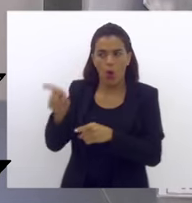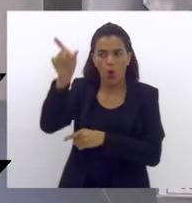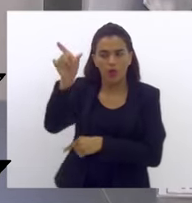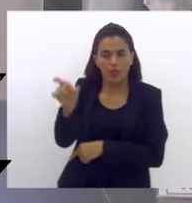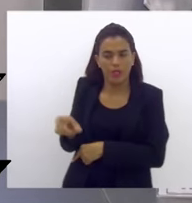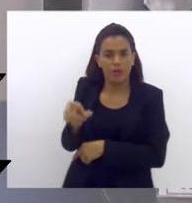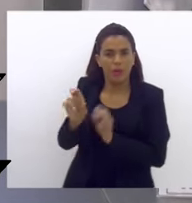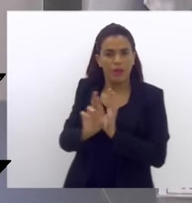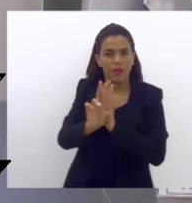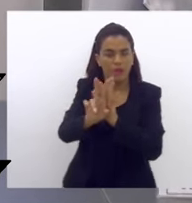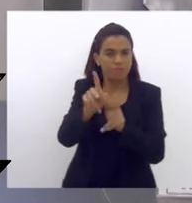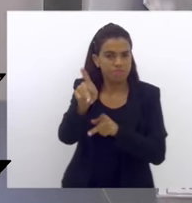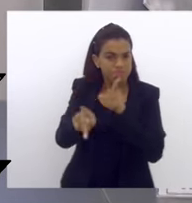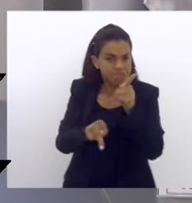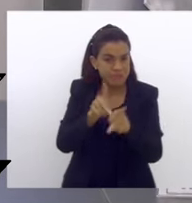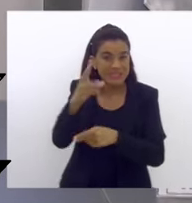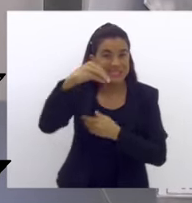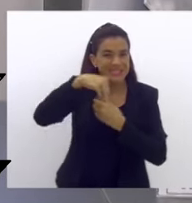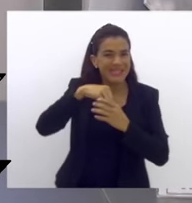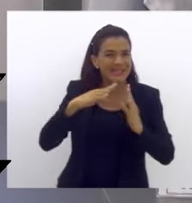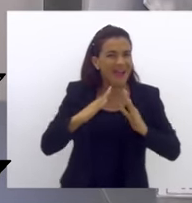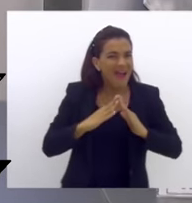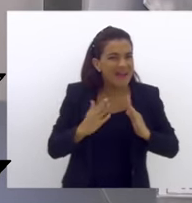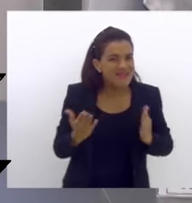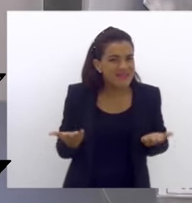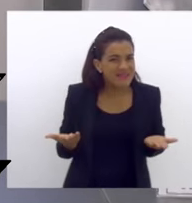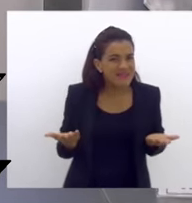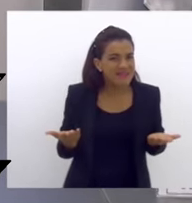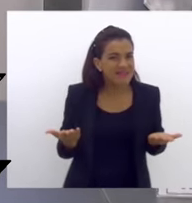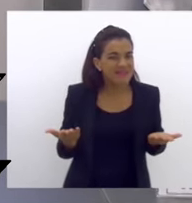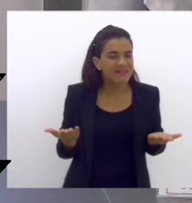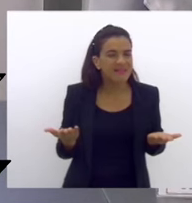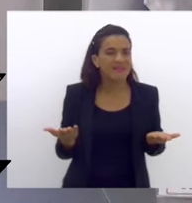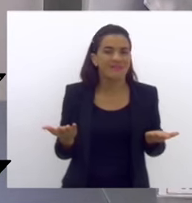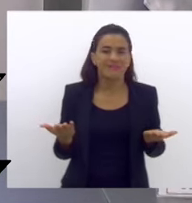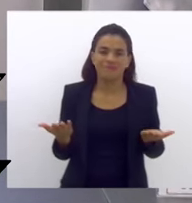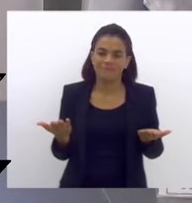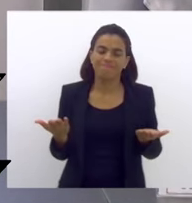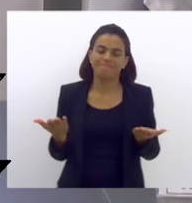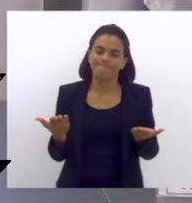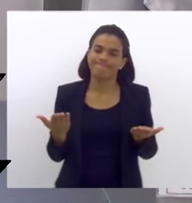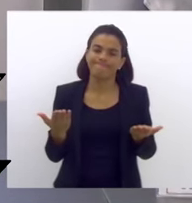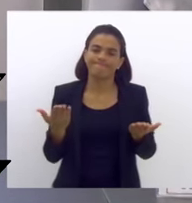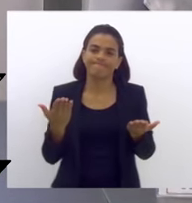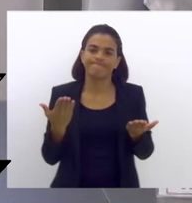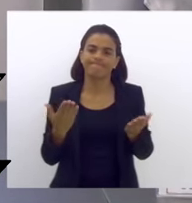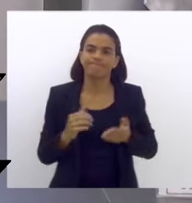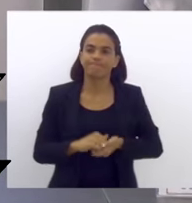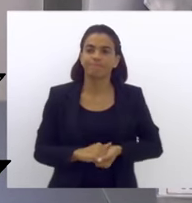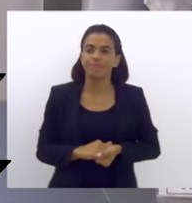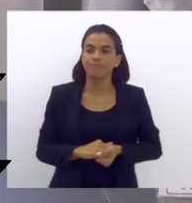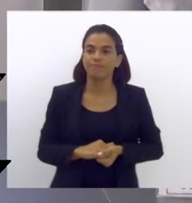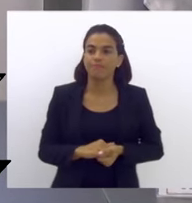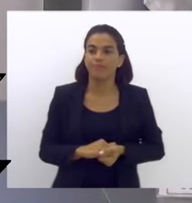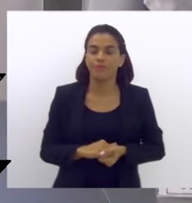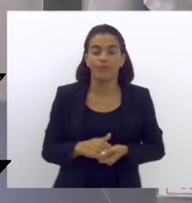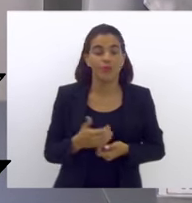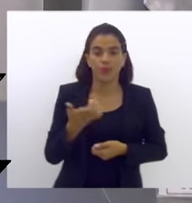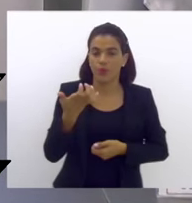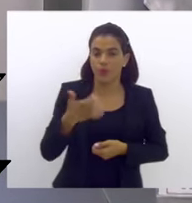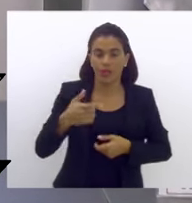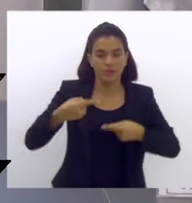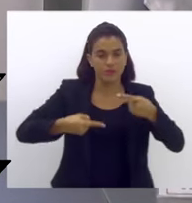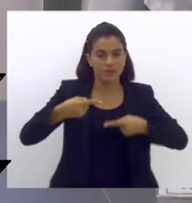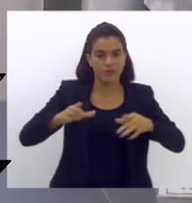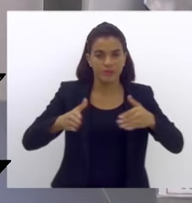mandatário dentro de casa só agravante fica aqui o registro não havendo Quem Queira discutir